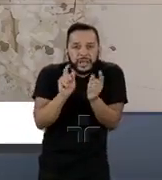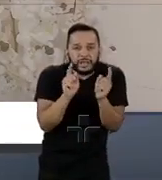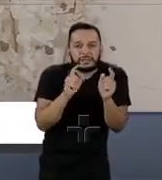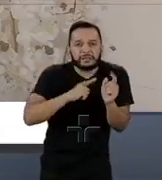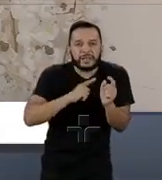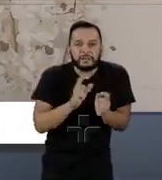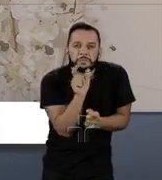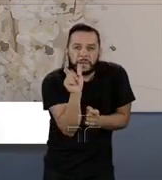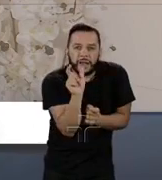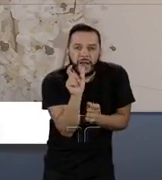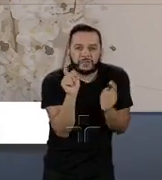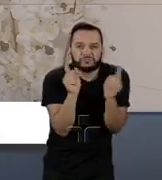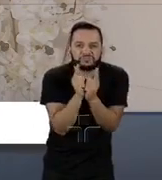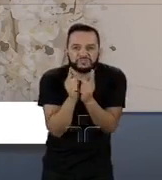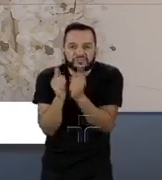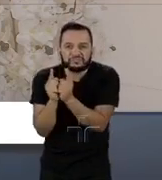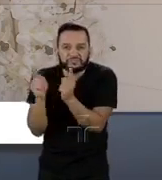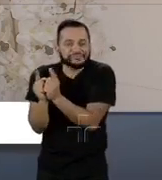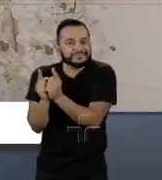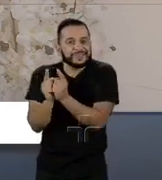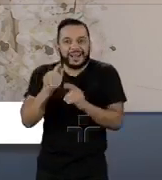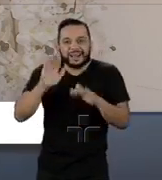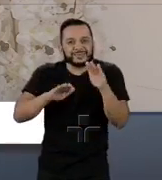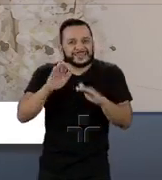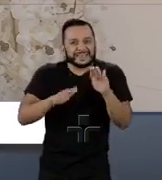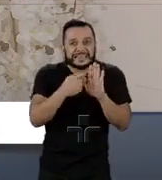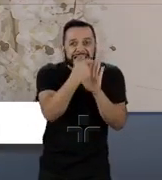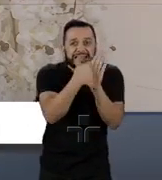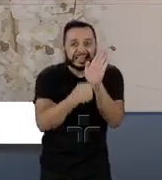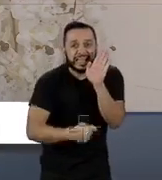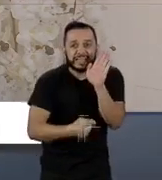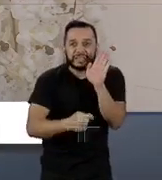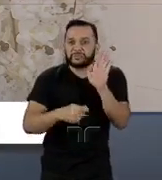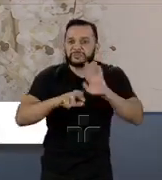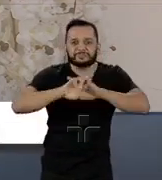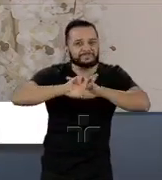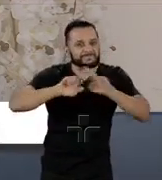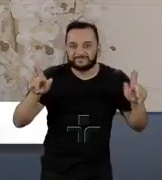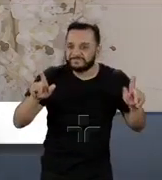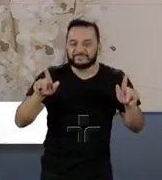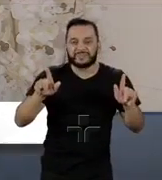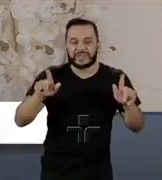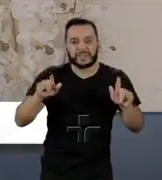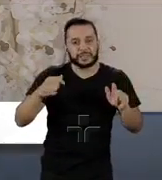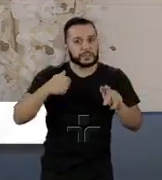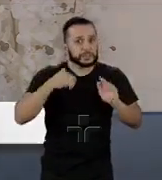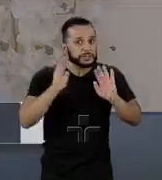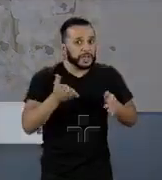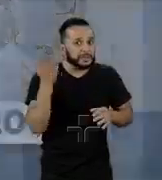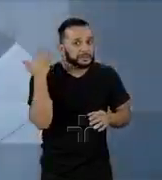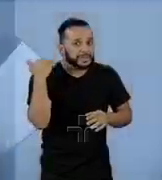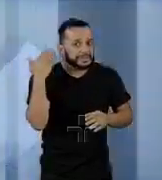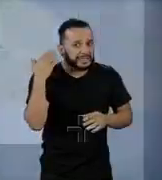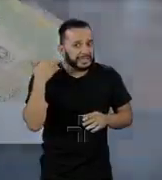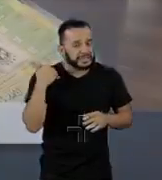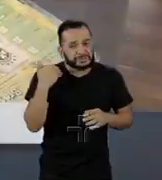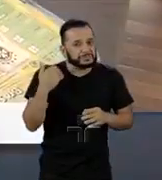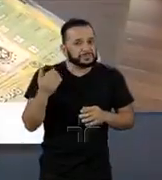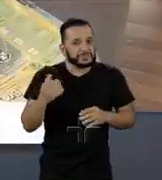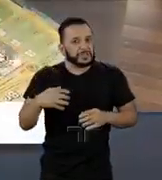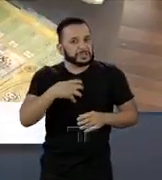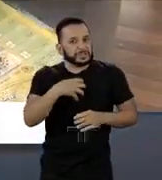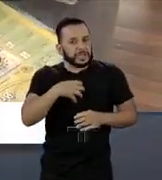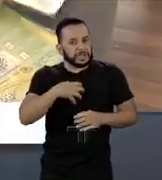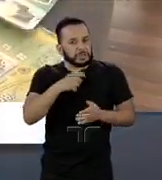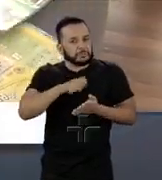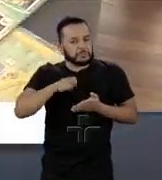pode se transformar numa coisa totalmente diferente daquilo que se tinha em mente quando se redigiu. A Copa